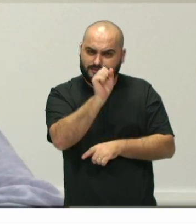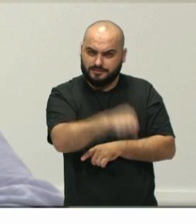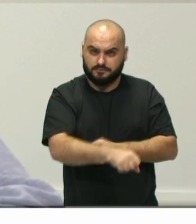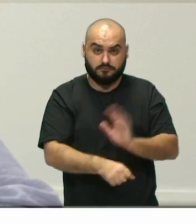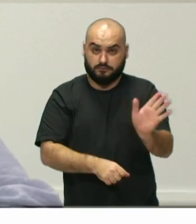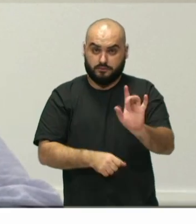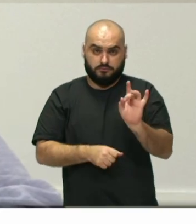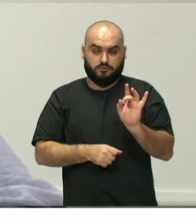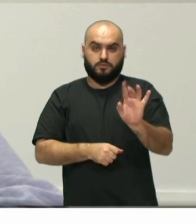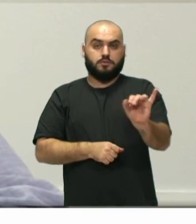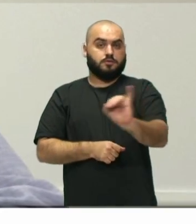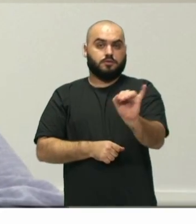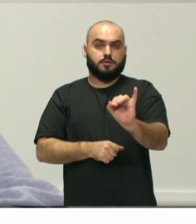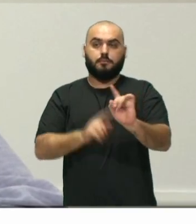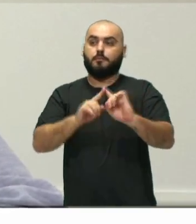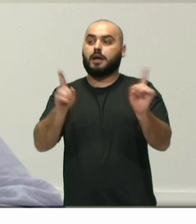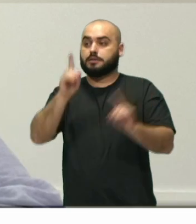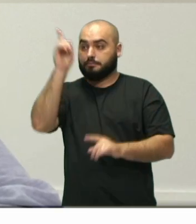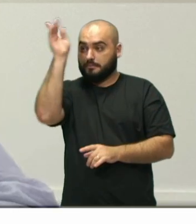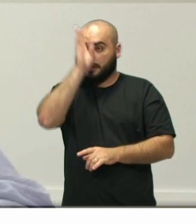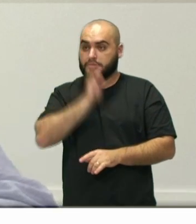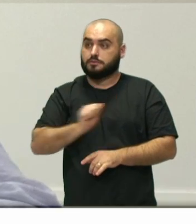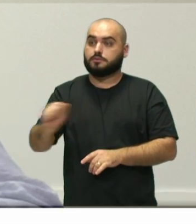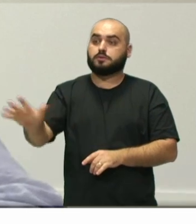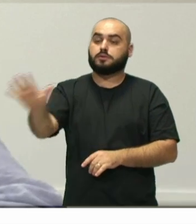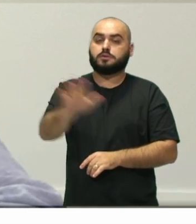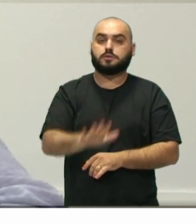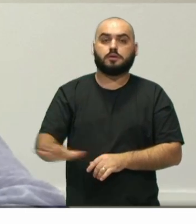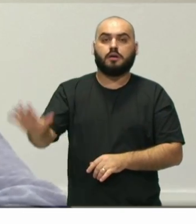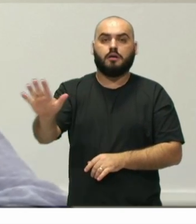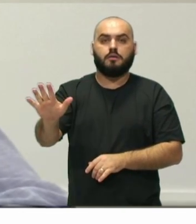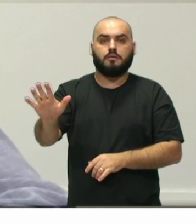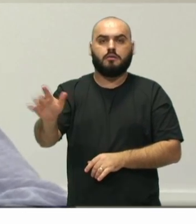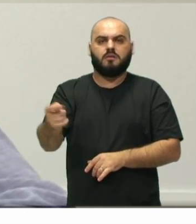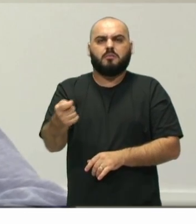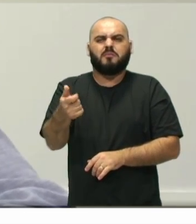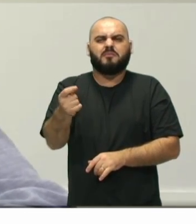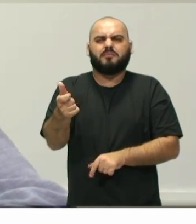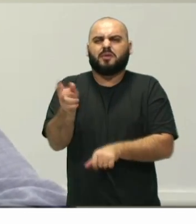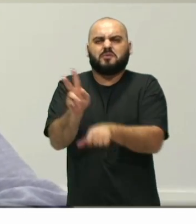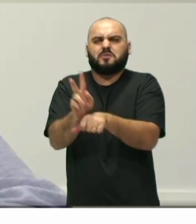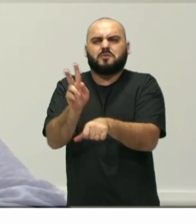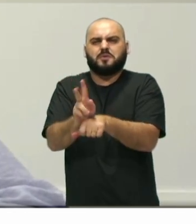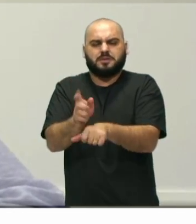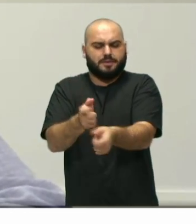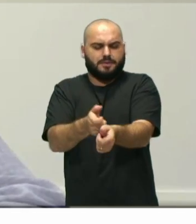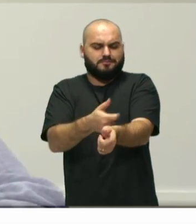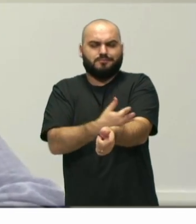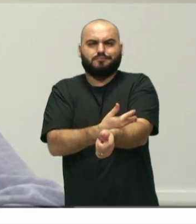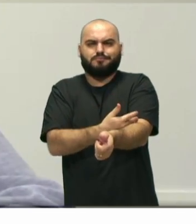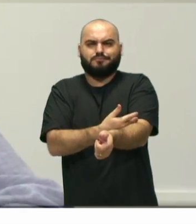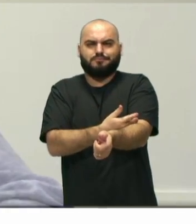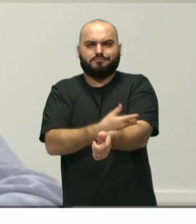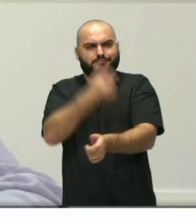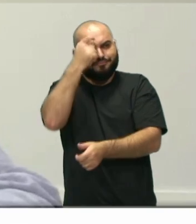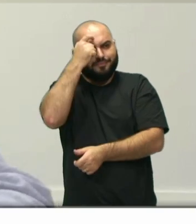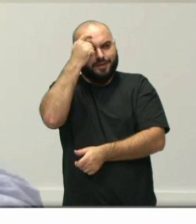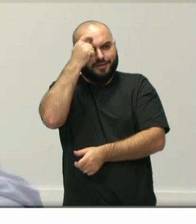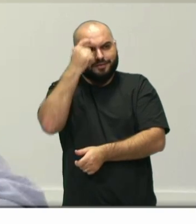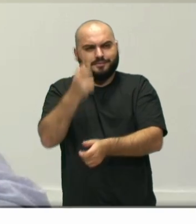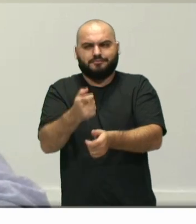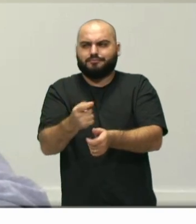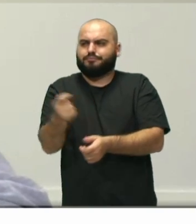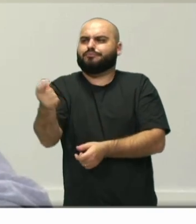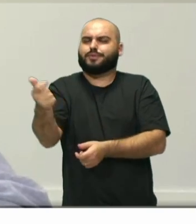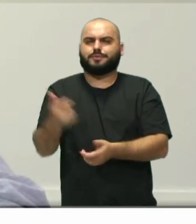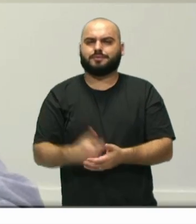só em Itajaí, mas no Brasil, a gente tem muito pouco cuidado com a questão emocional, com a questão da mente, da questão da